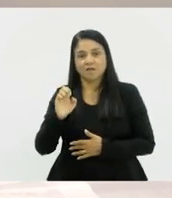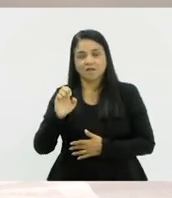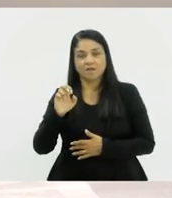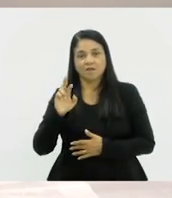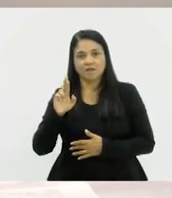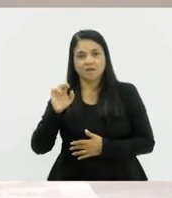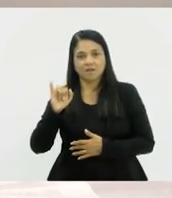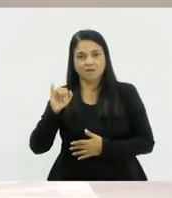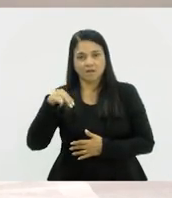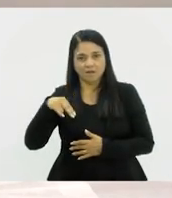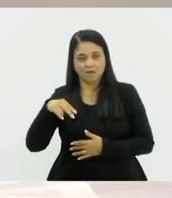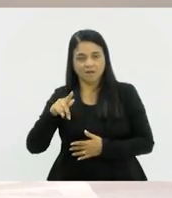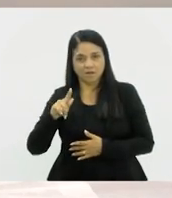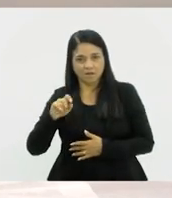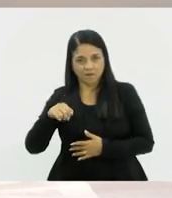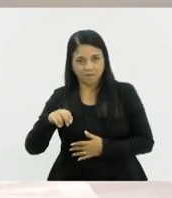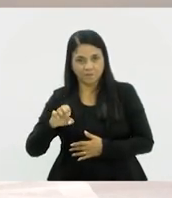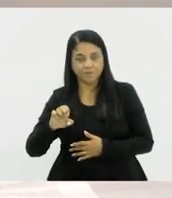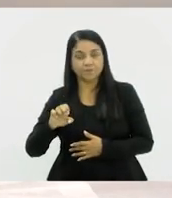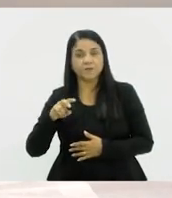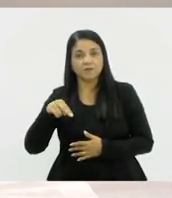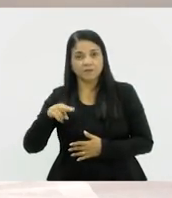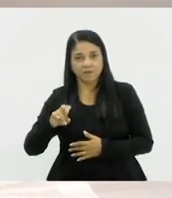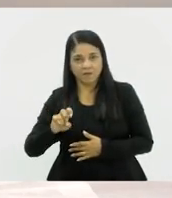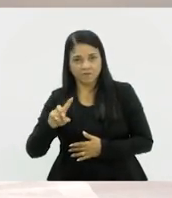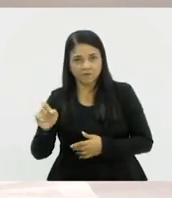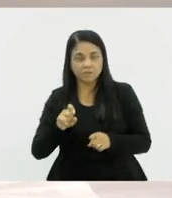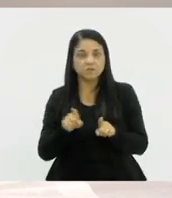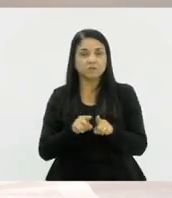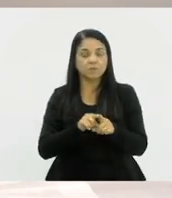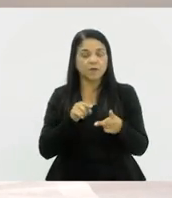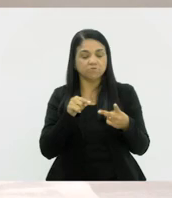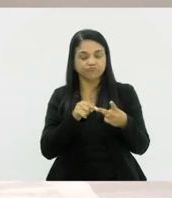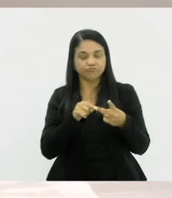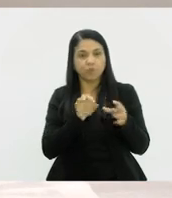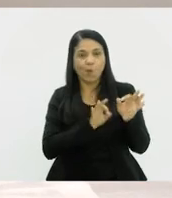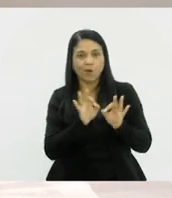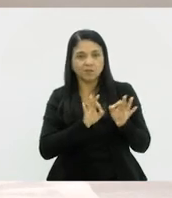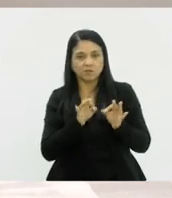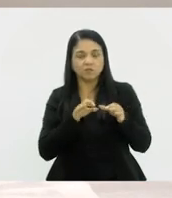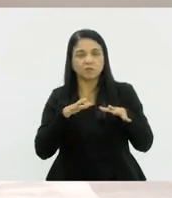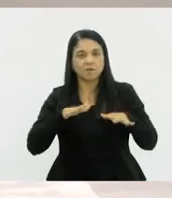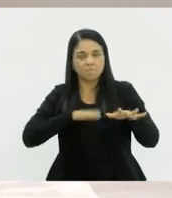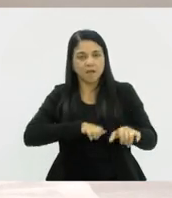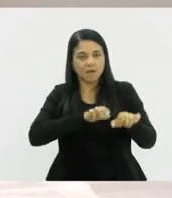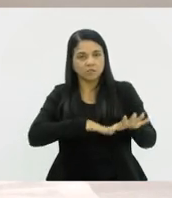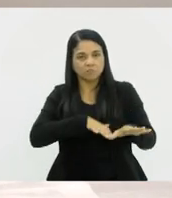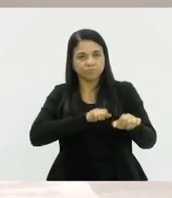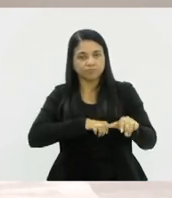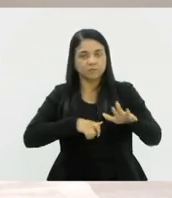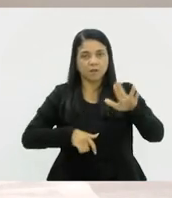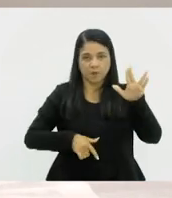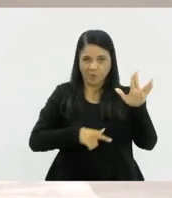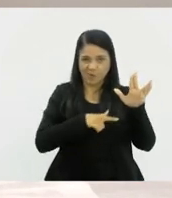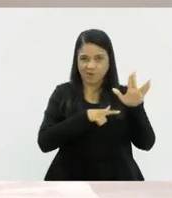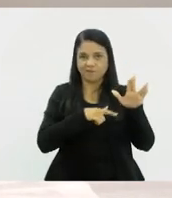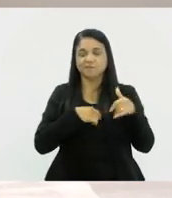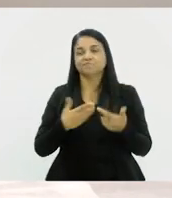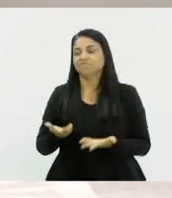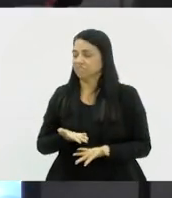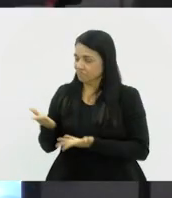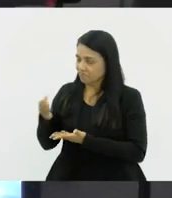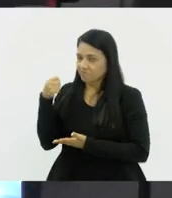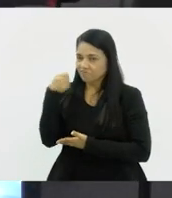cultural e um dos organizadores da marcha da maconha por favor Henrique obrigado pela presença palavra é